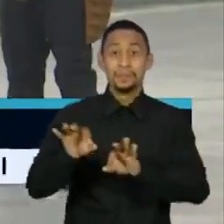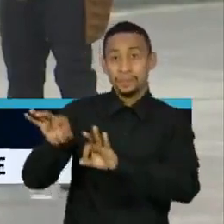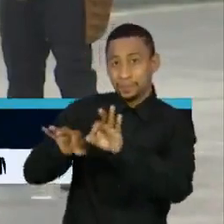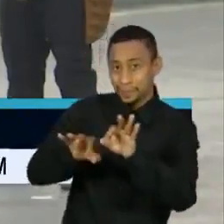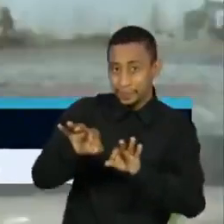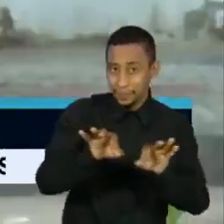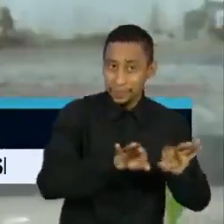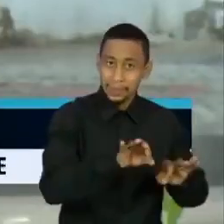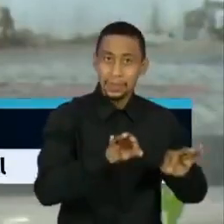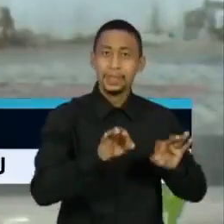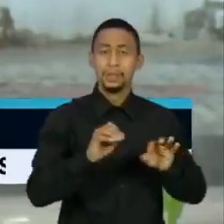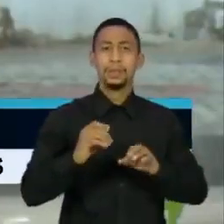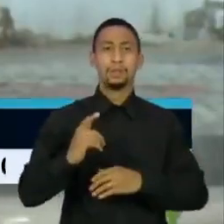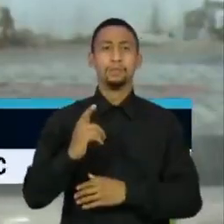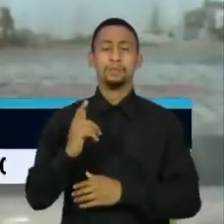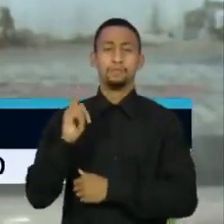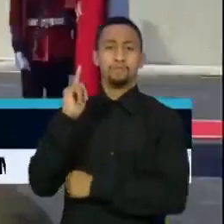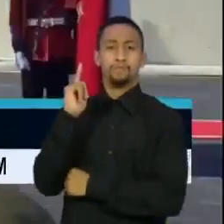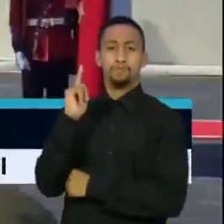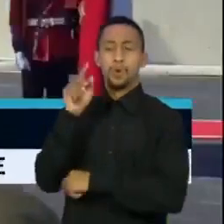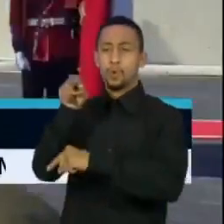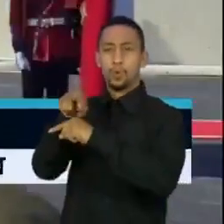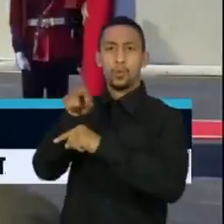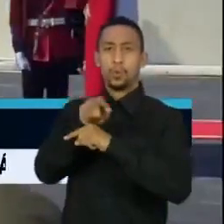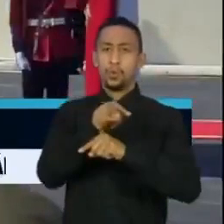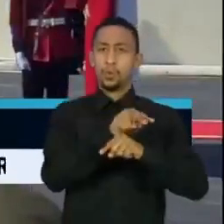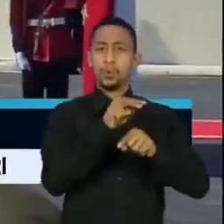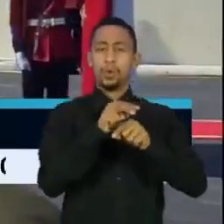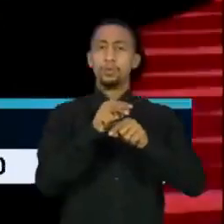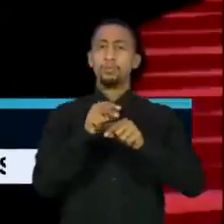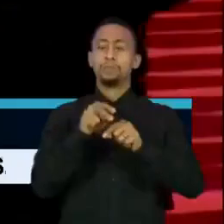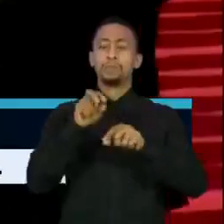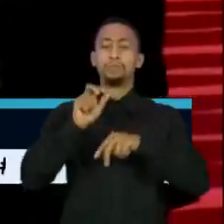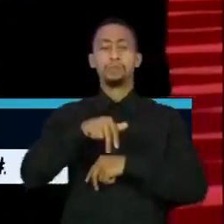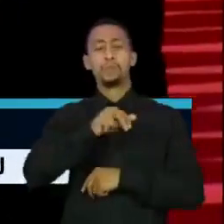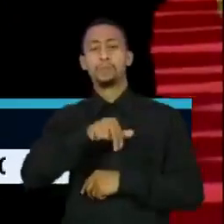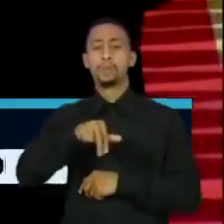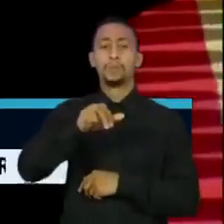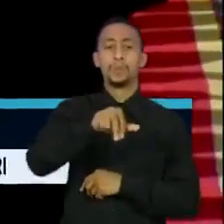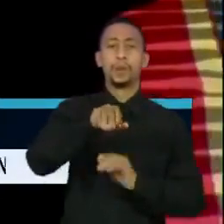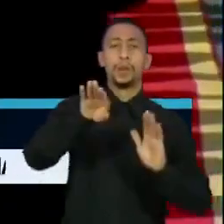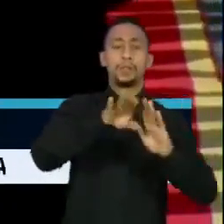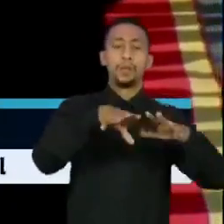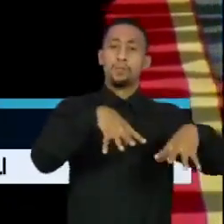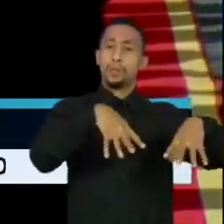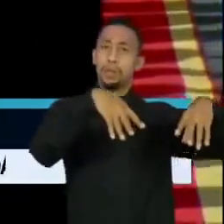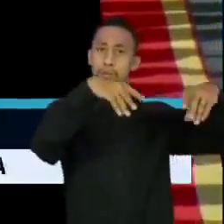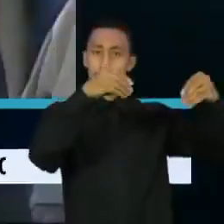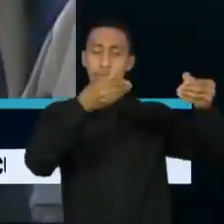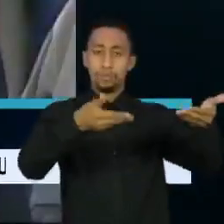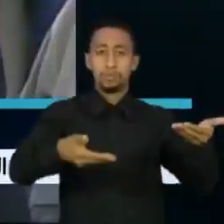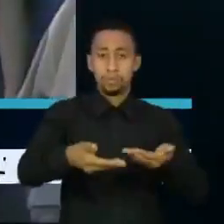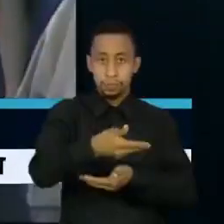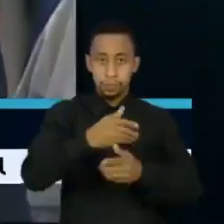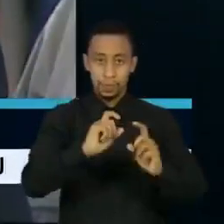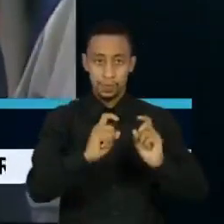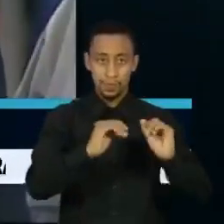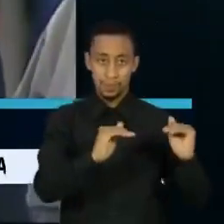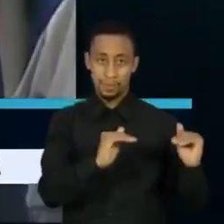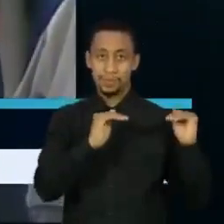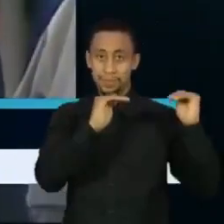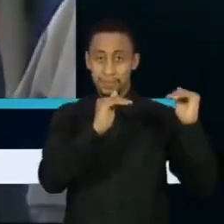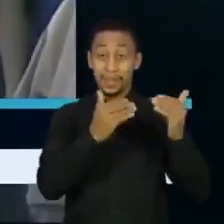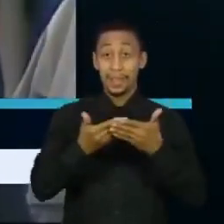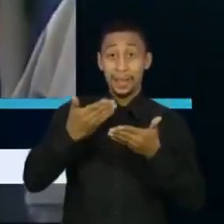de segurança acompanhou o Papa durante o trajeto até o Palácio Presidencial, onde se reuniu com autoridades do governo. Depois da queda